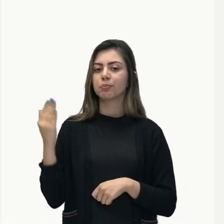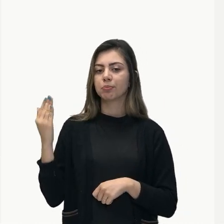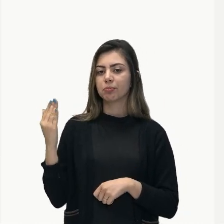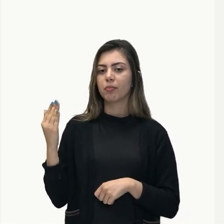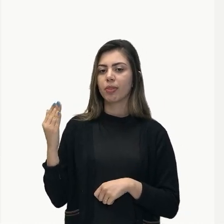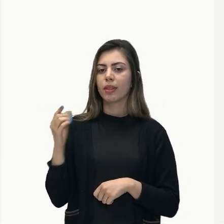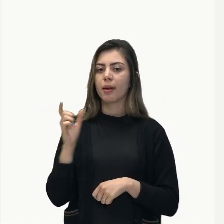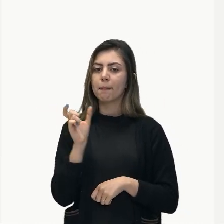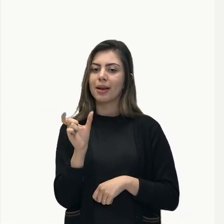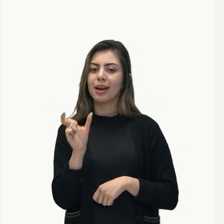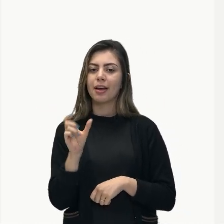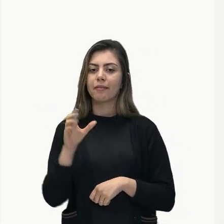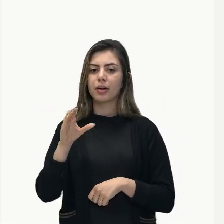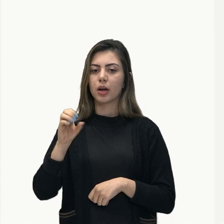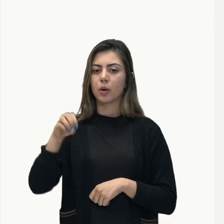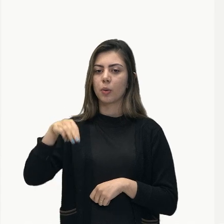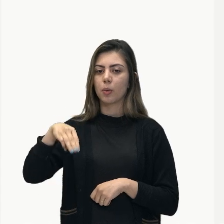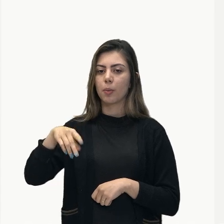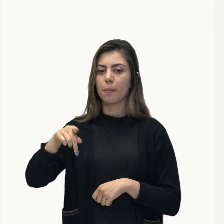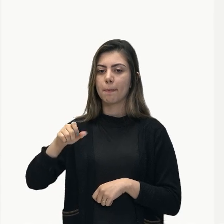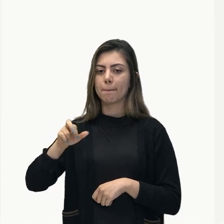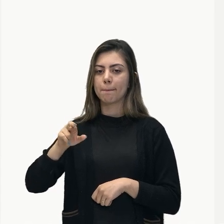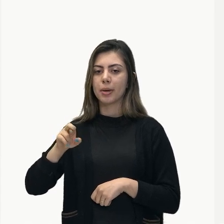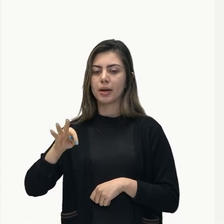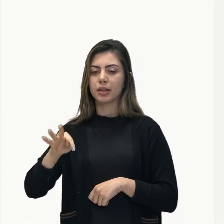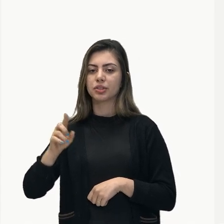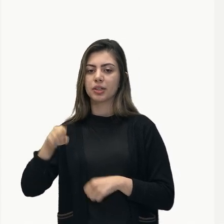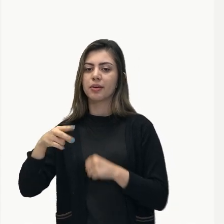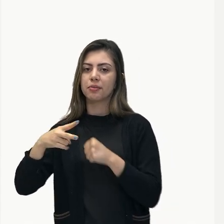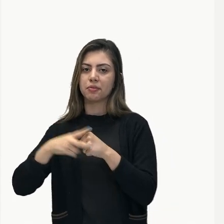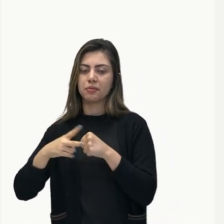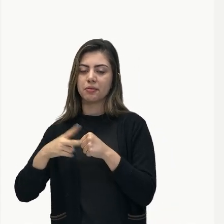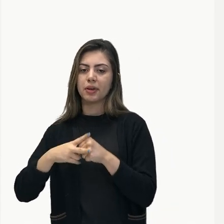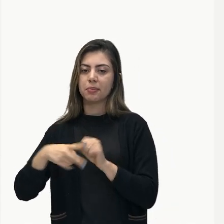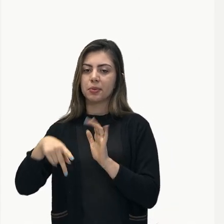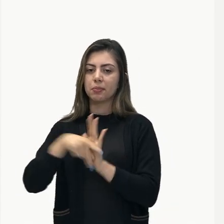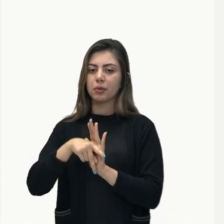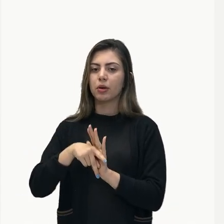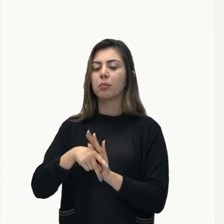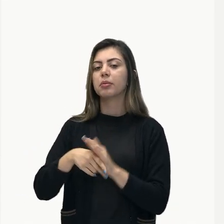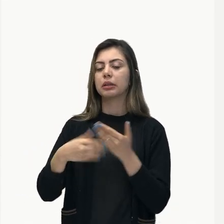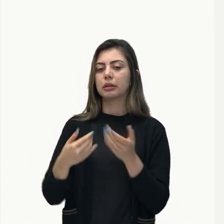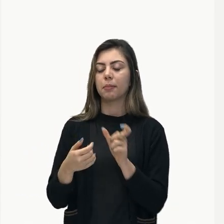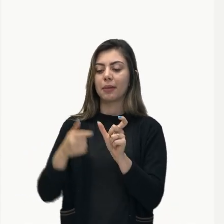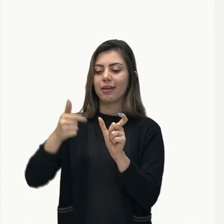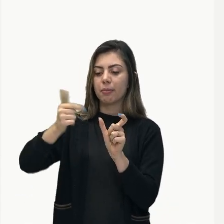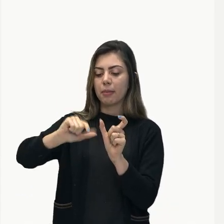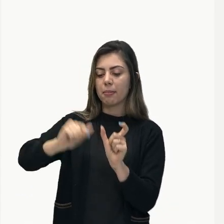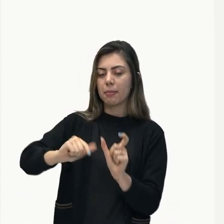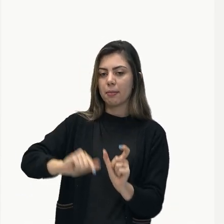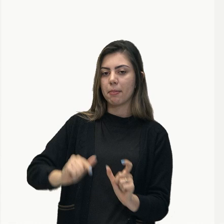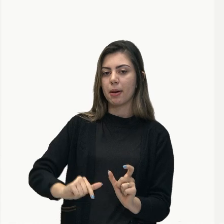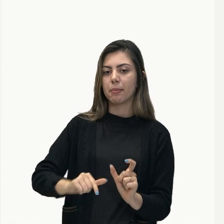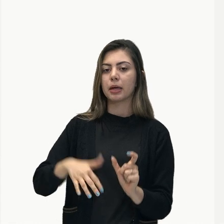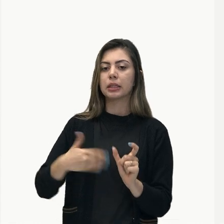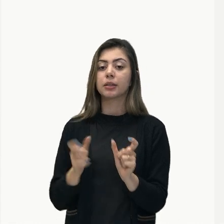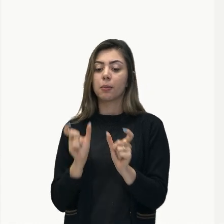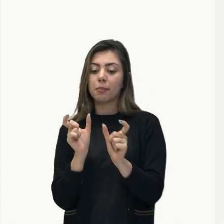comparte, até o T. Então, como que vai ficar? Aqui repete, né, pessoal? Sem nenhum problema. Como que vai ficar, então?